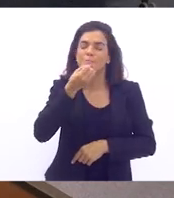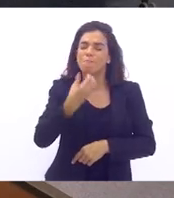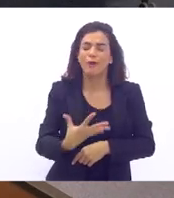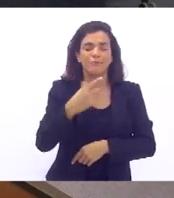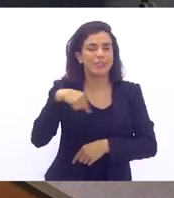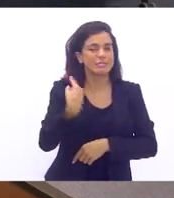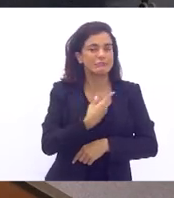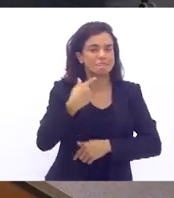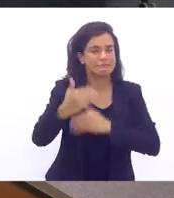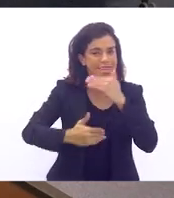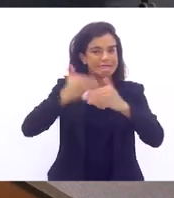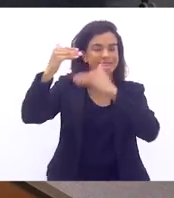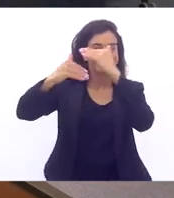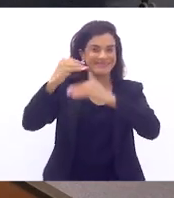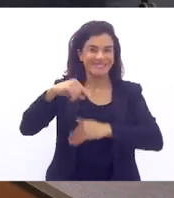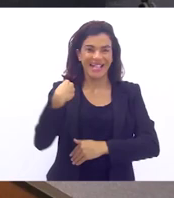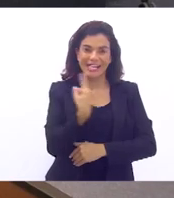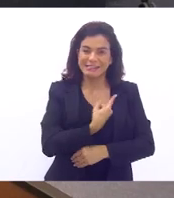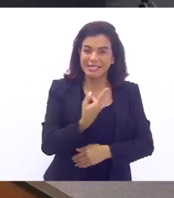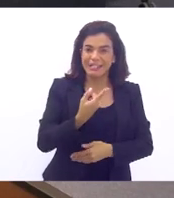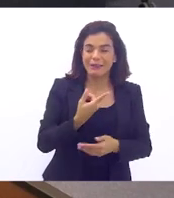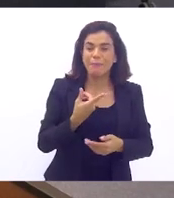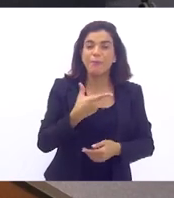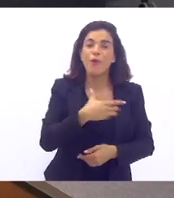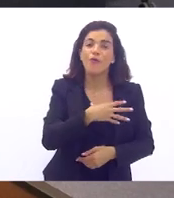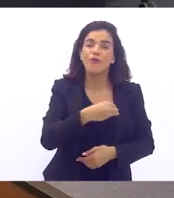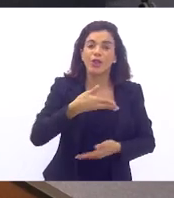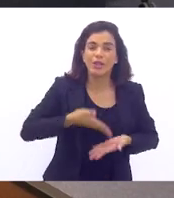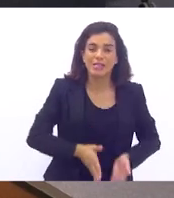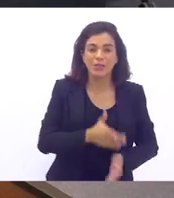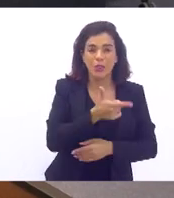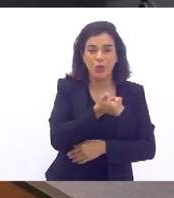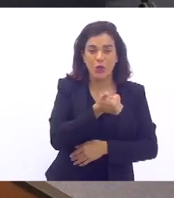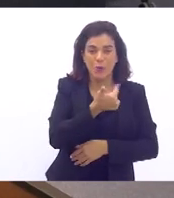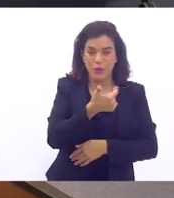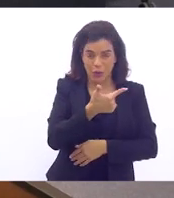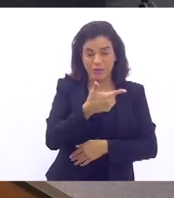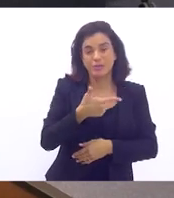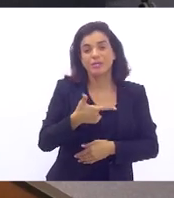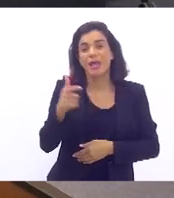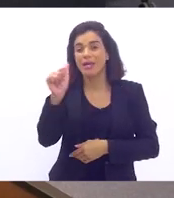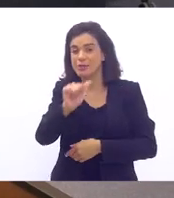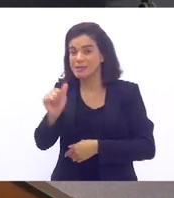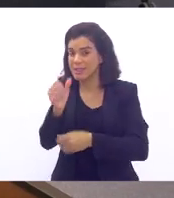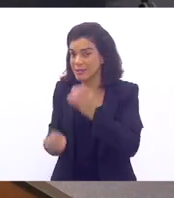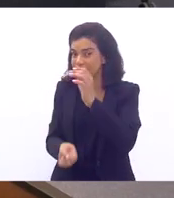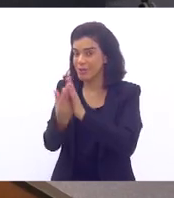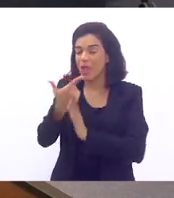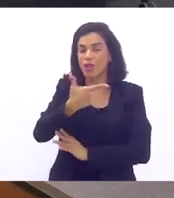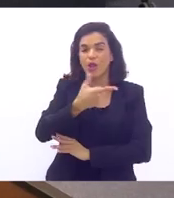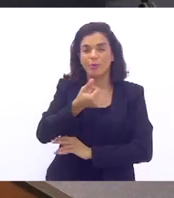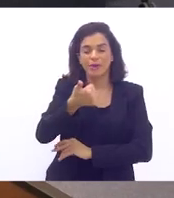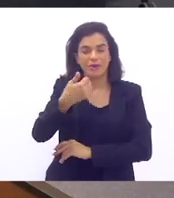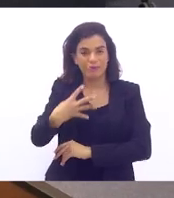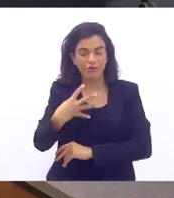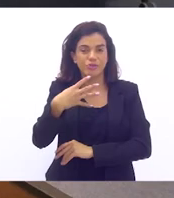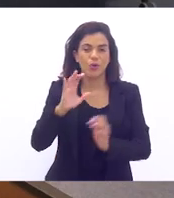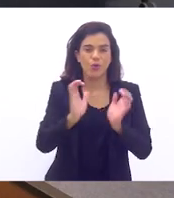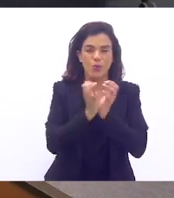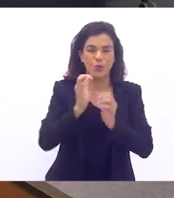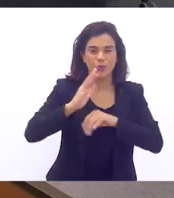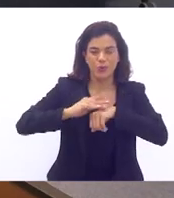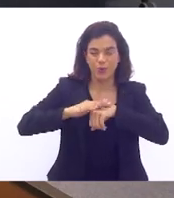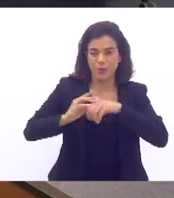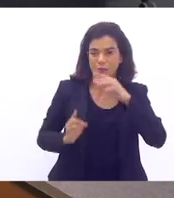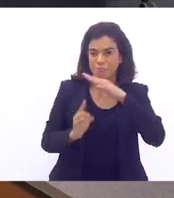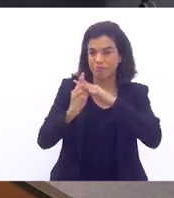poder avançar tá a gente tá aqui desde Meu filho nasceu em 2012 está desde 2014 com a associação junto com as doenças raras com grupo de doenças